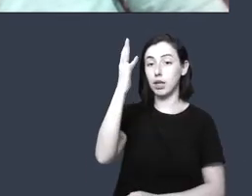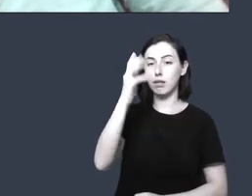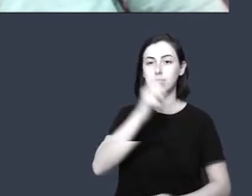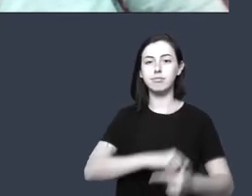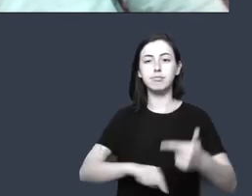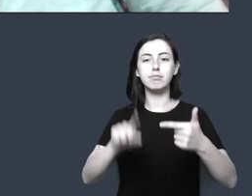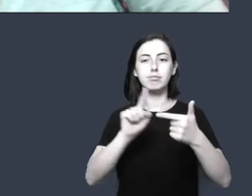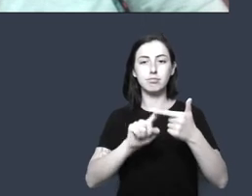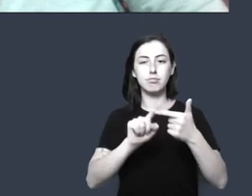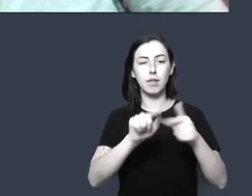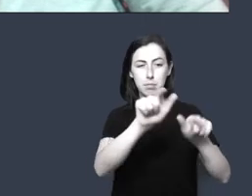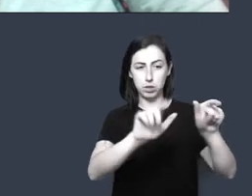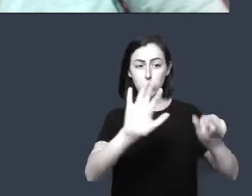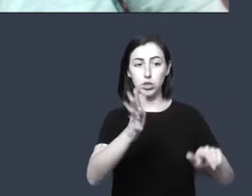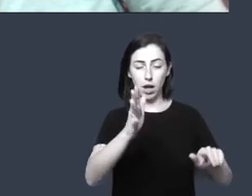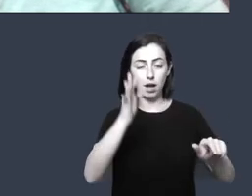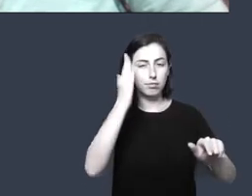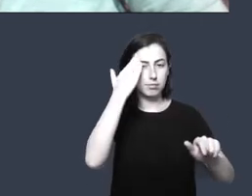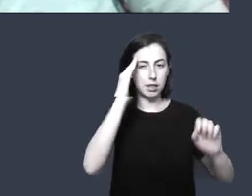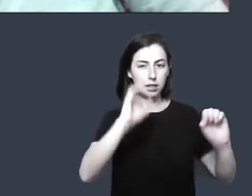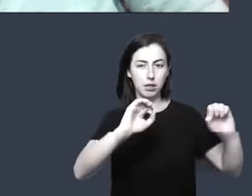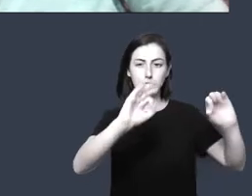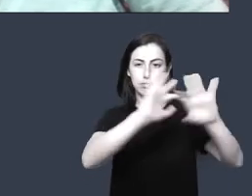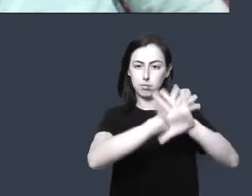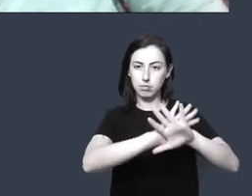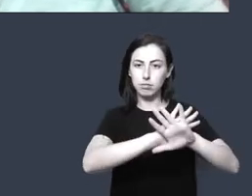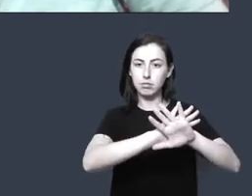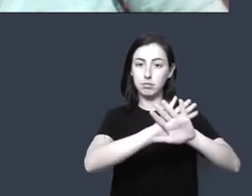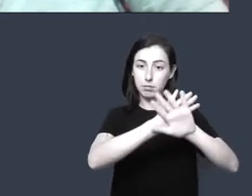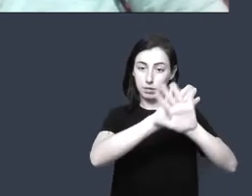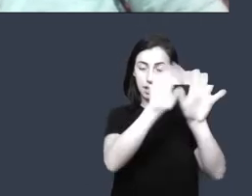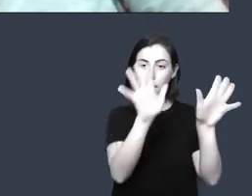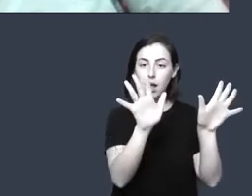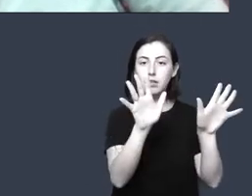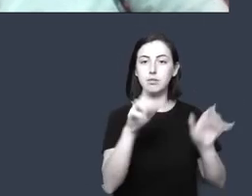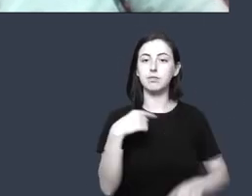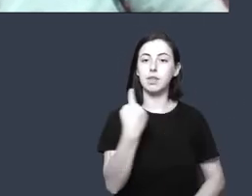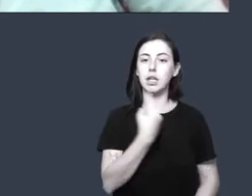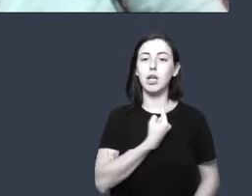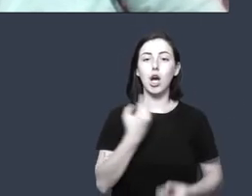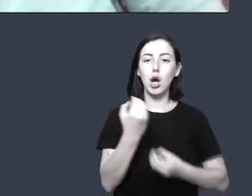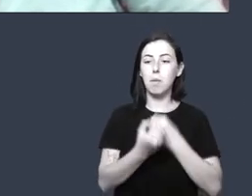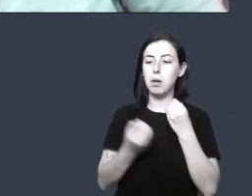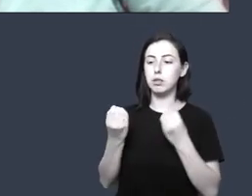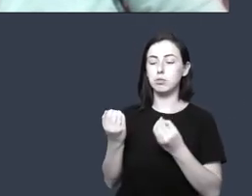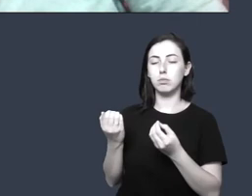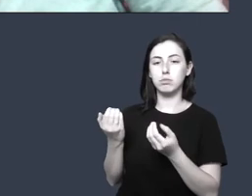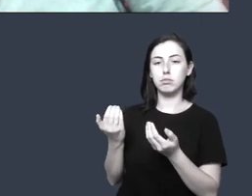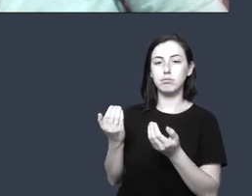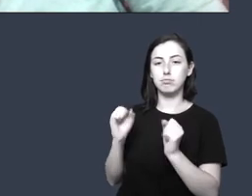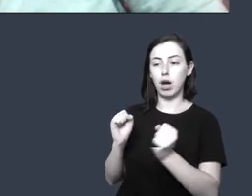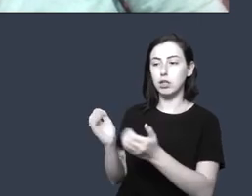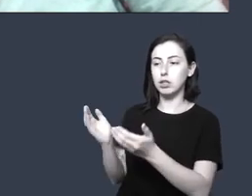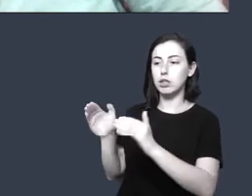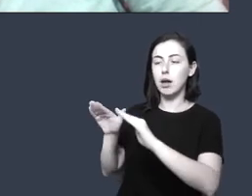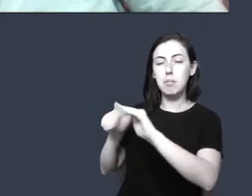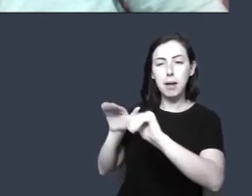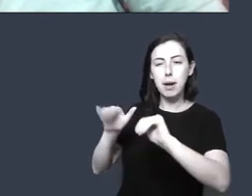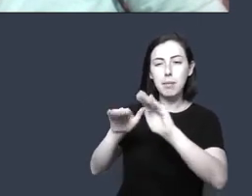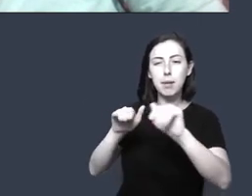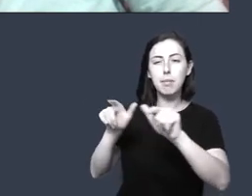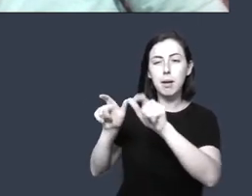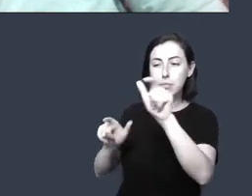o que está acontecendo, como é que a gente pode trazer essas pessoas para trabalharem na área de inteligência artificial? Como é que a gente pode capacitar? Como é que a gente